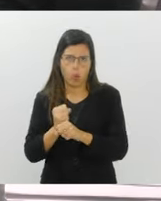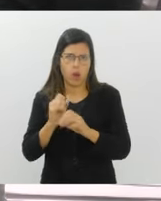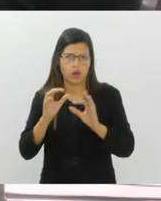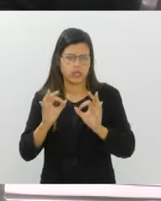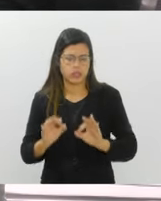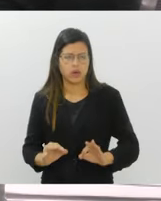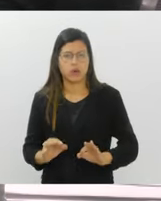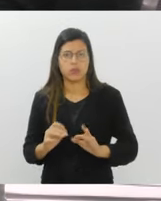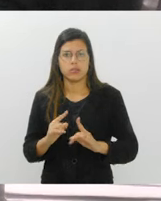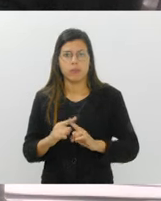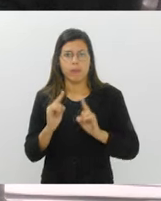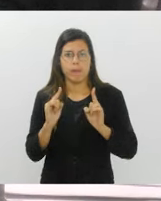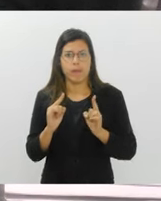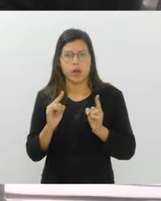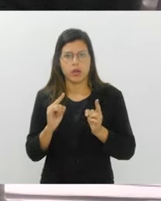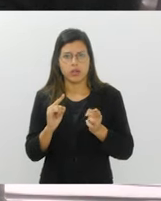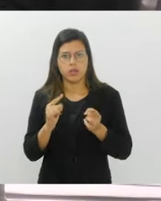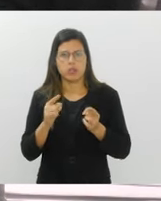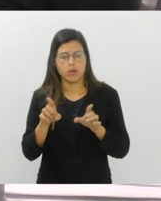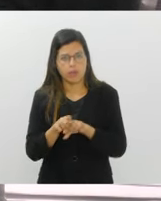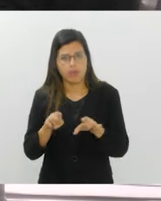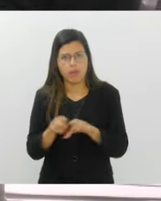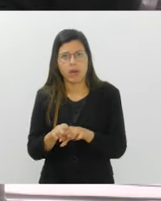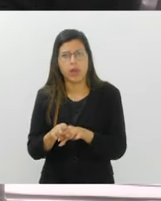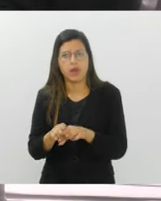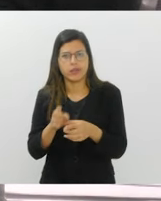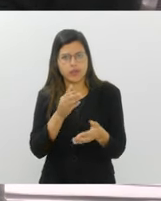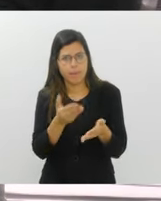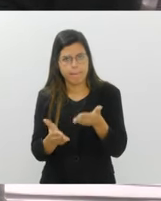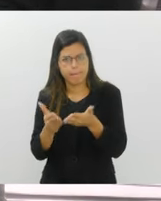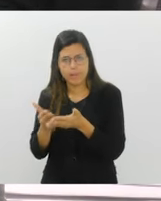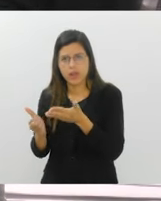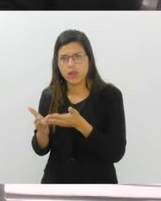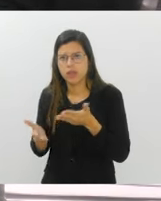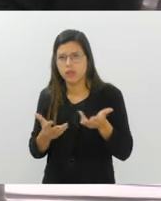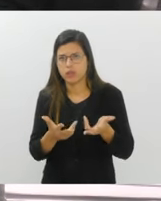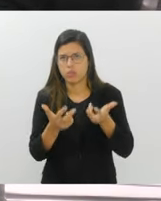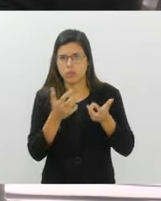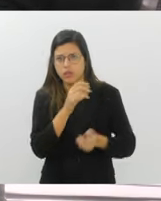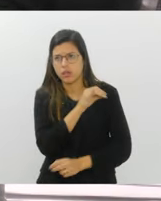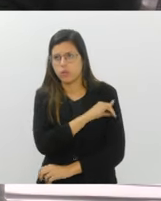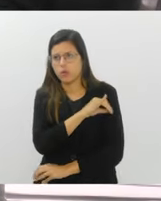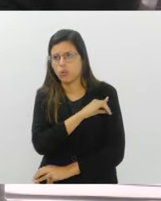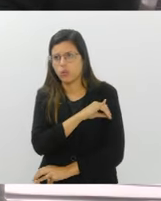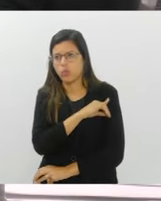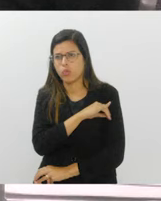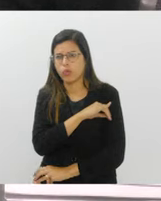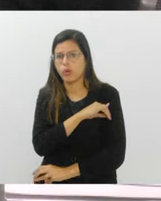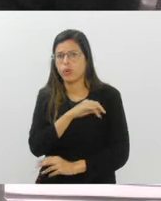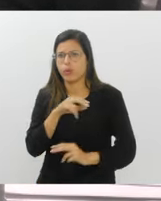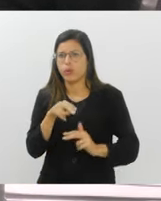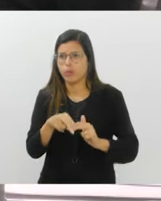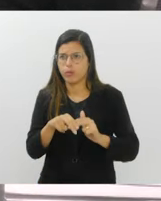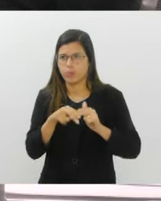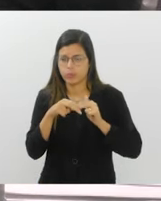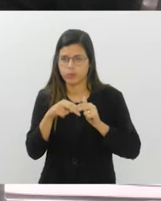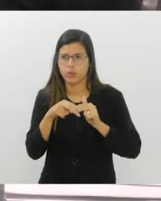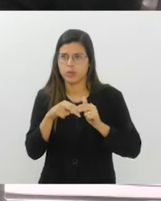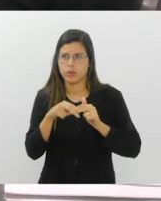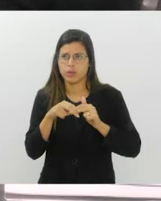mas uma parte desse esvaziamento econômico que a gente assiste no Rio de Janeiro deva-se a esse